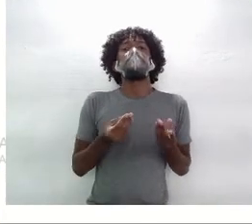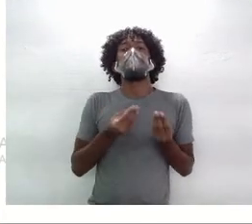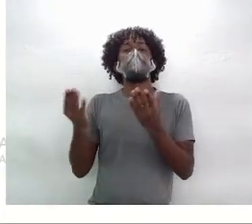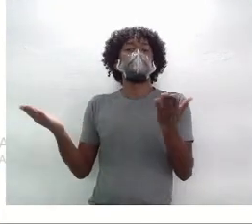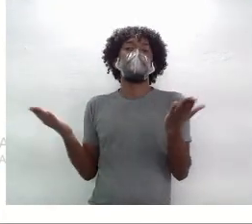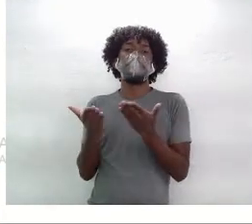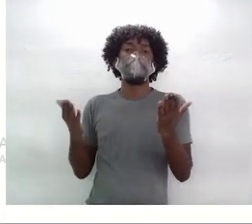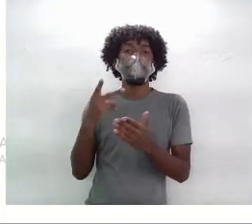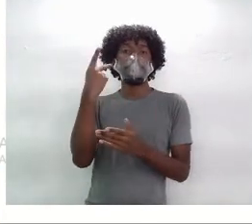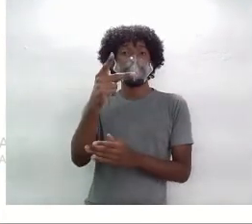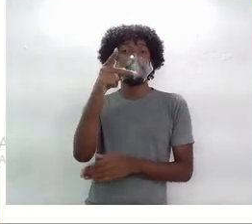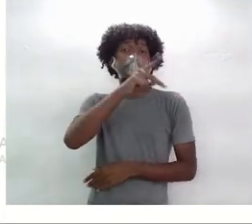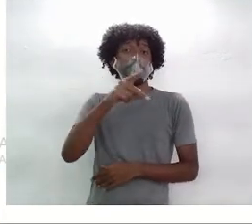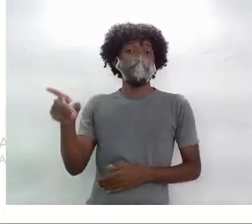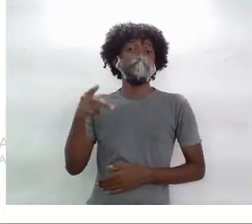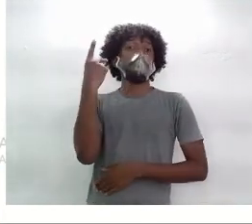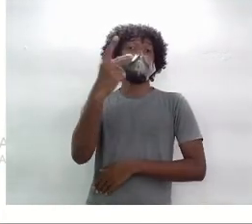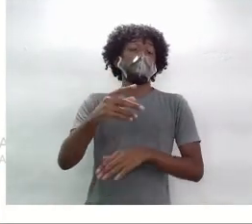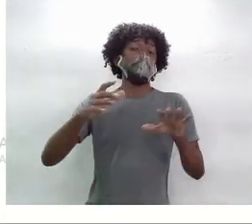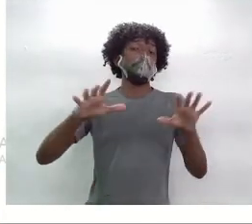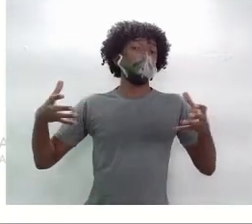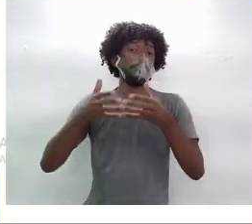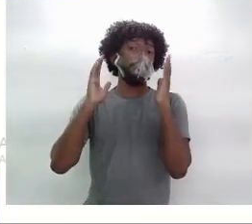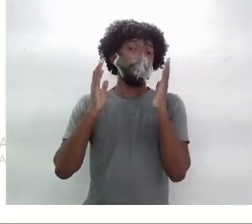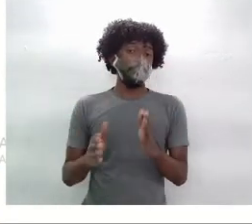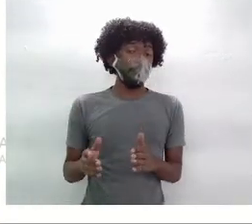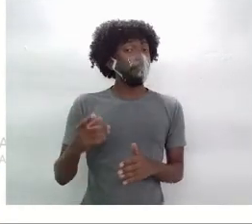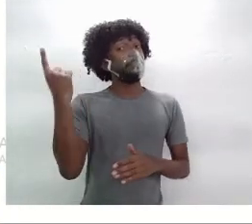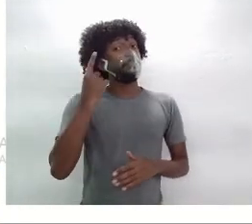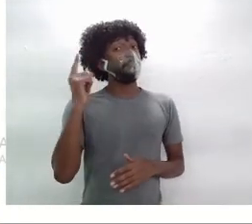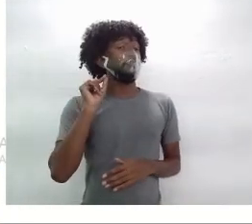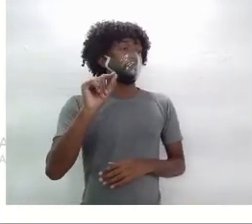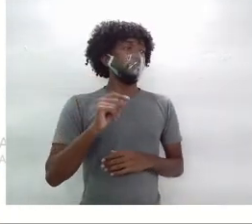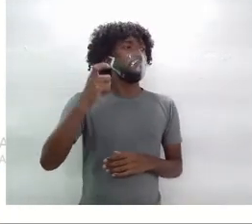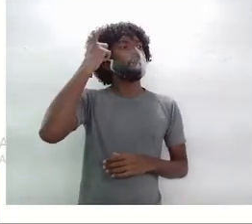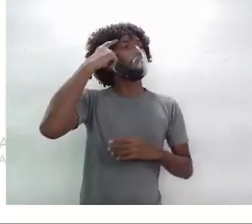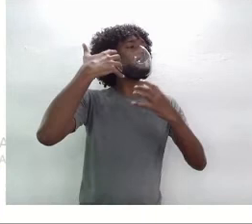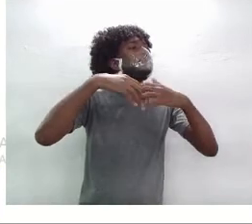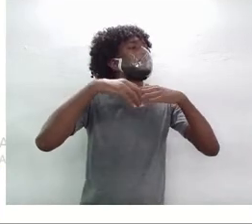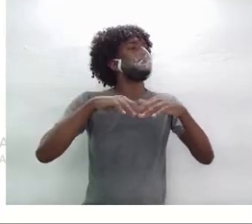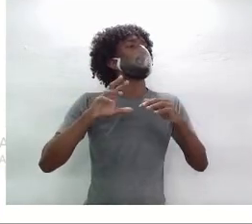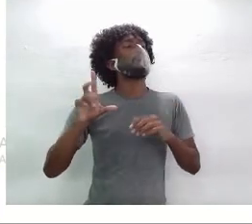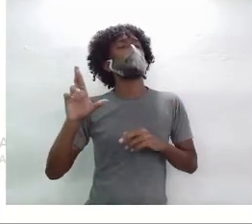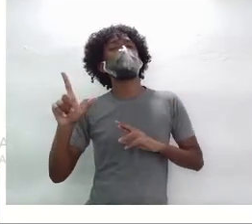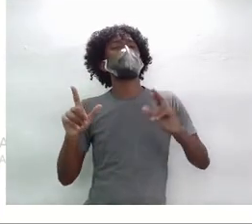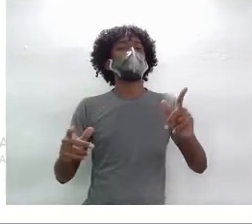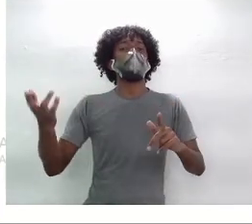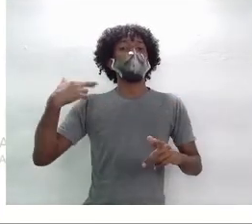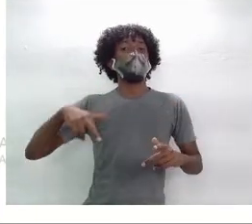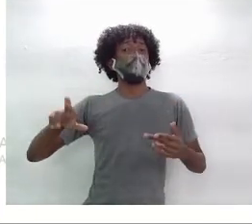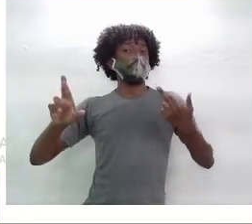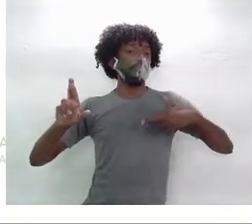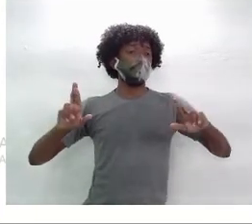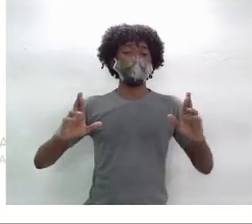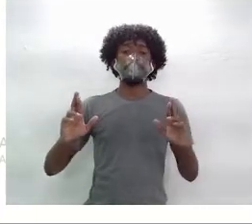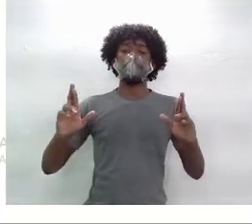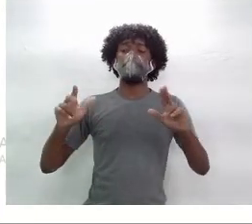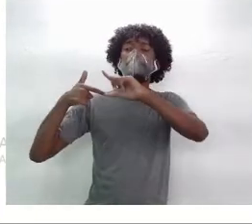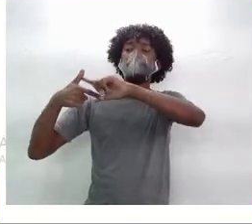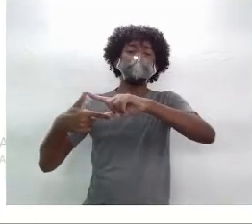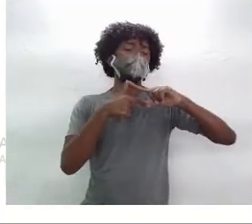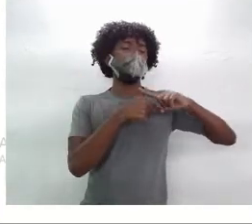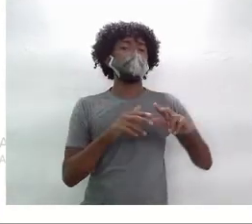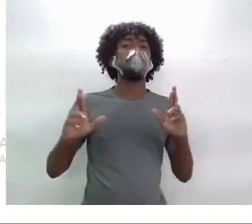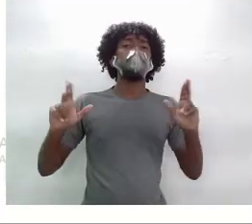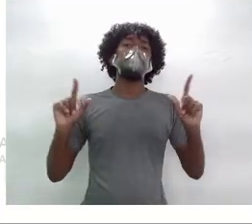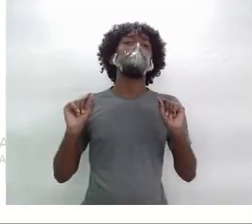professor, em sua escola, em sua comunidade. Primeiro, pensem, o que diferencia as tradições religiosas? Lembram